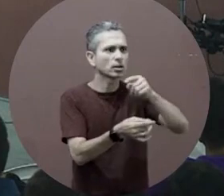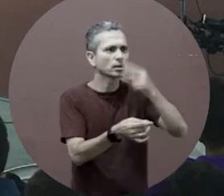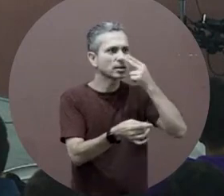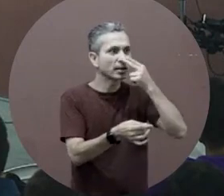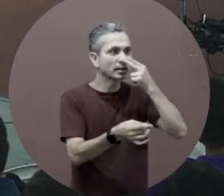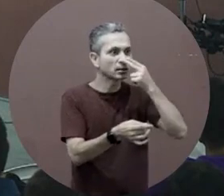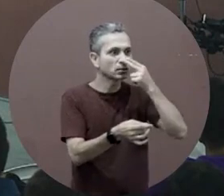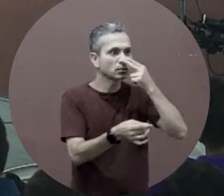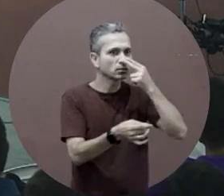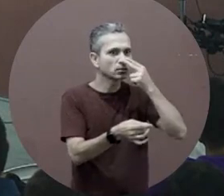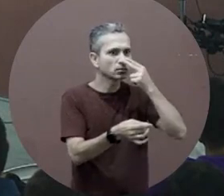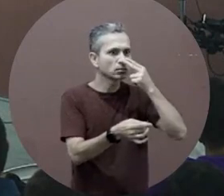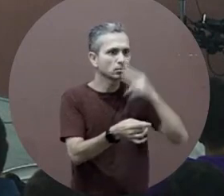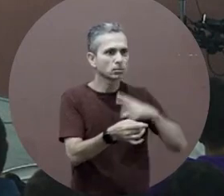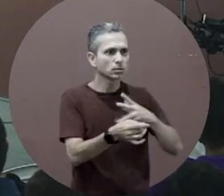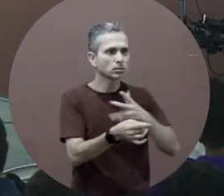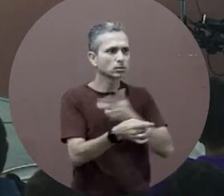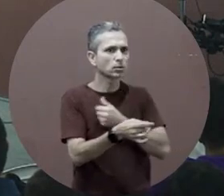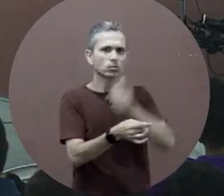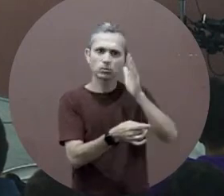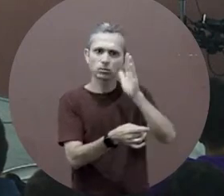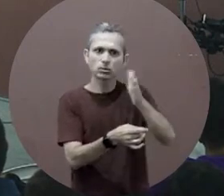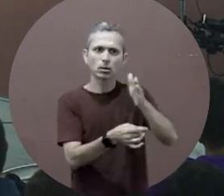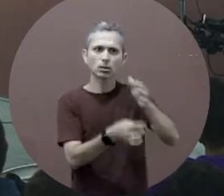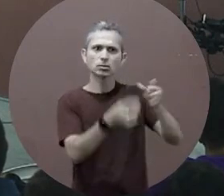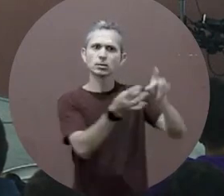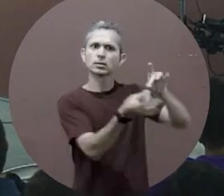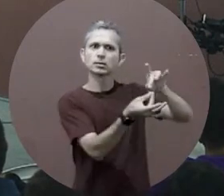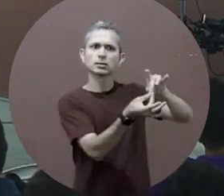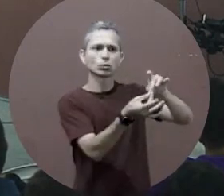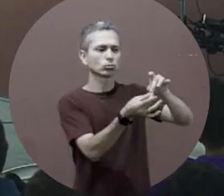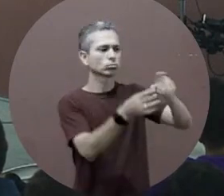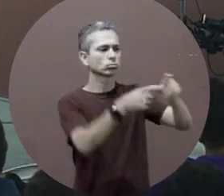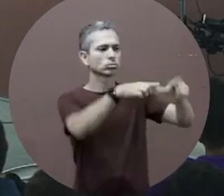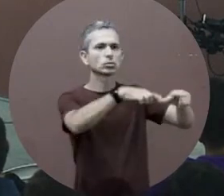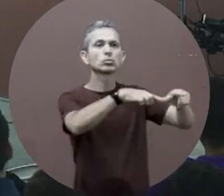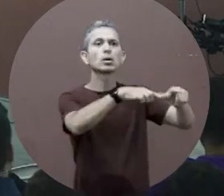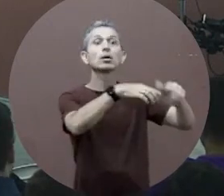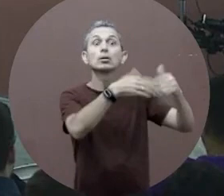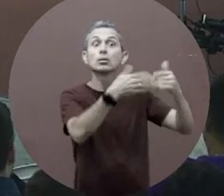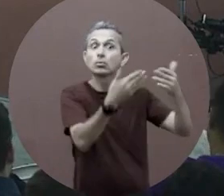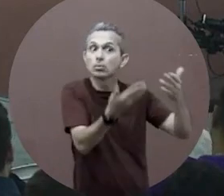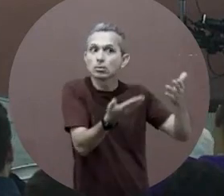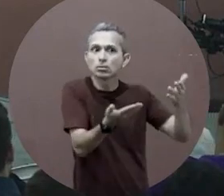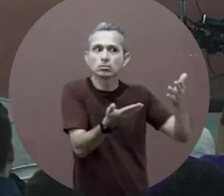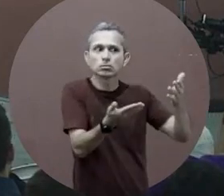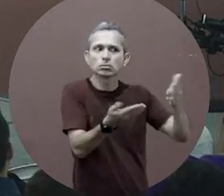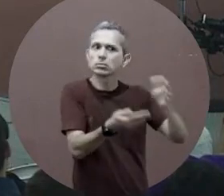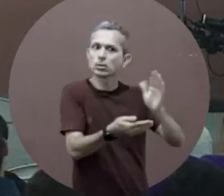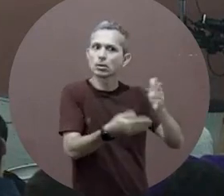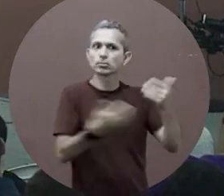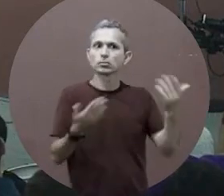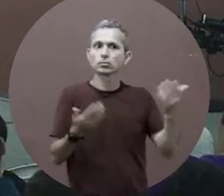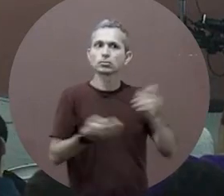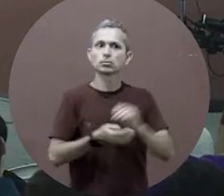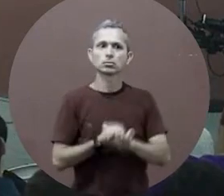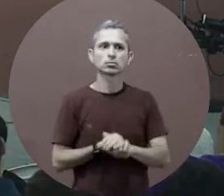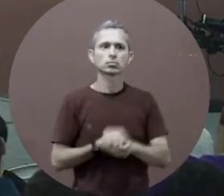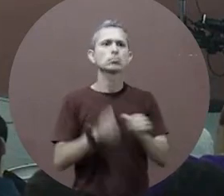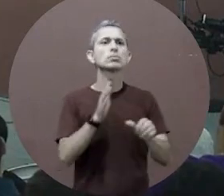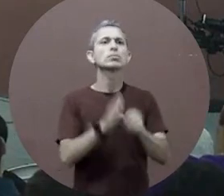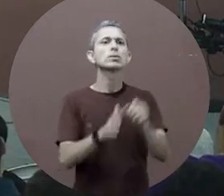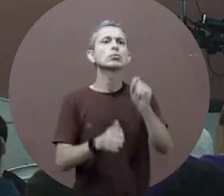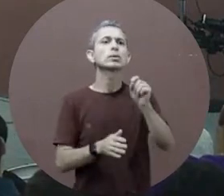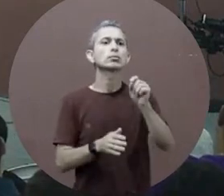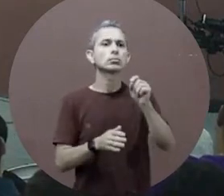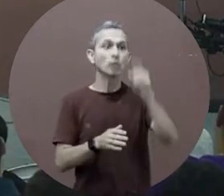santo, habitando nesse lugar santo. E ao estar já nesse lugar santo, a primeira coisa que você tem que fazer é,